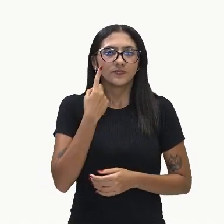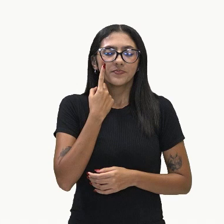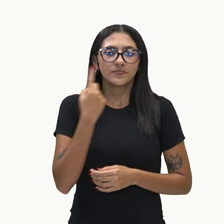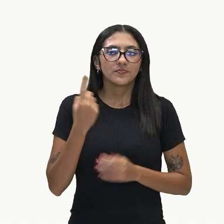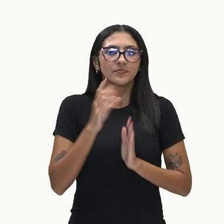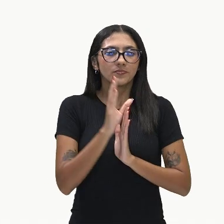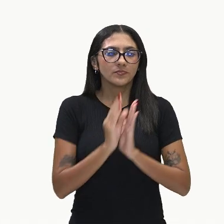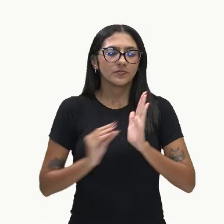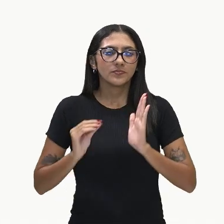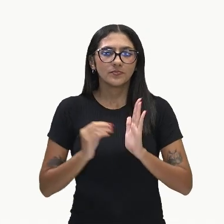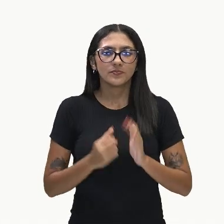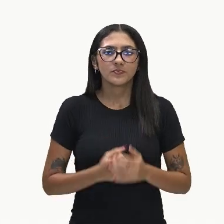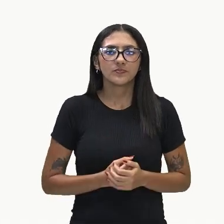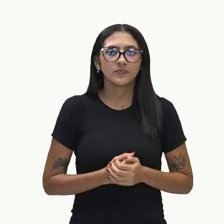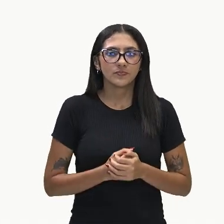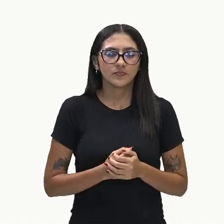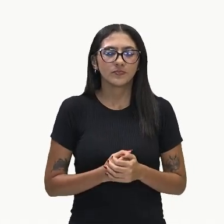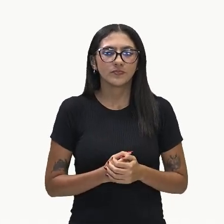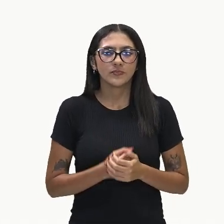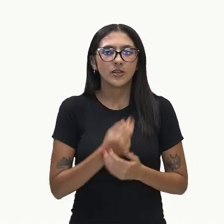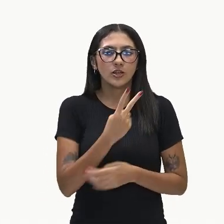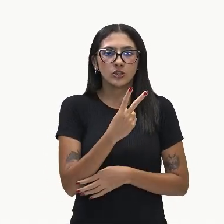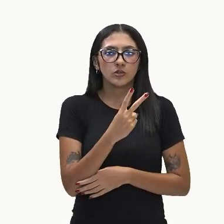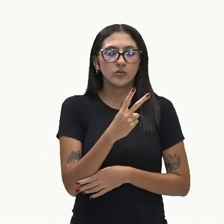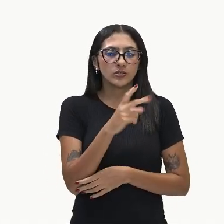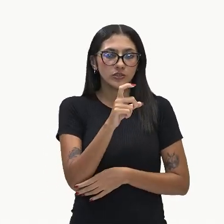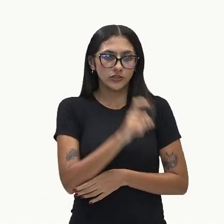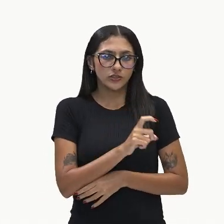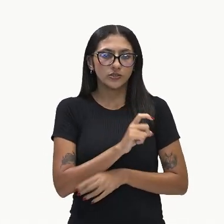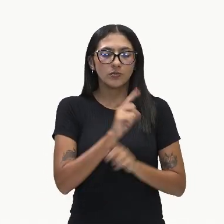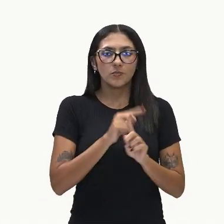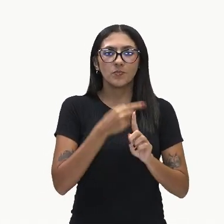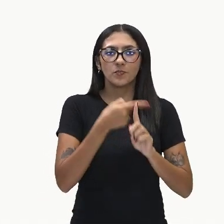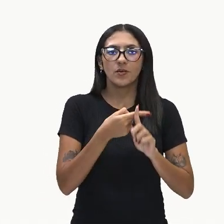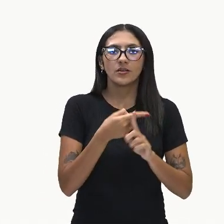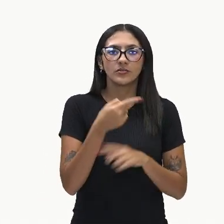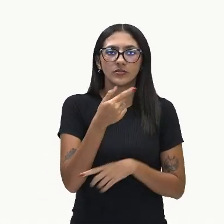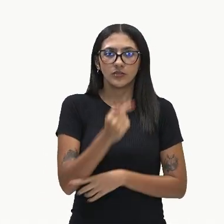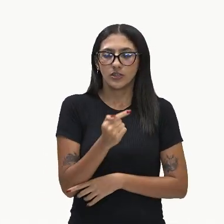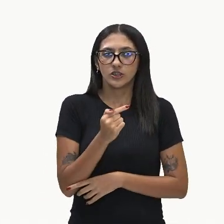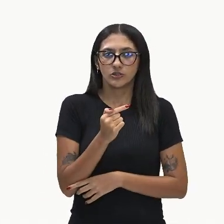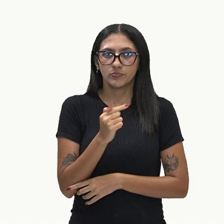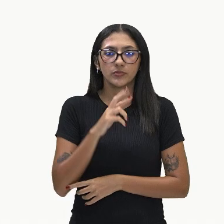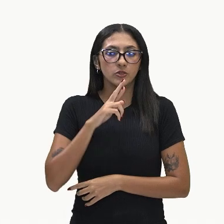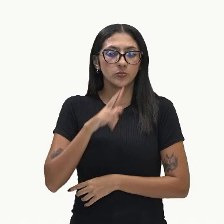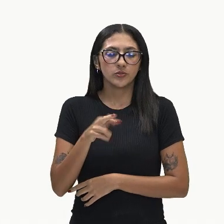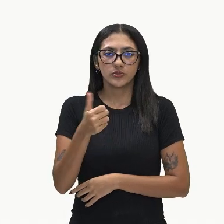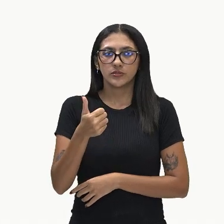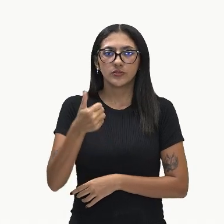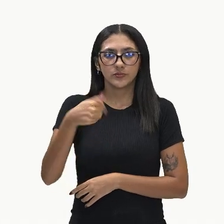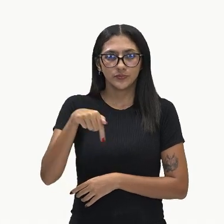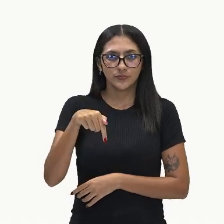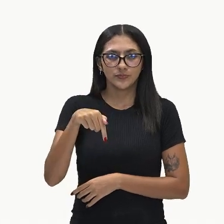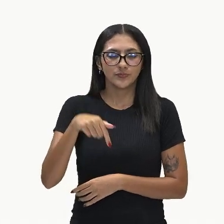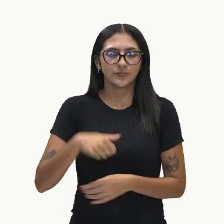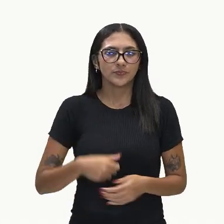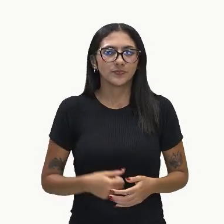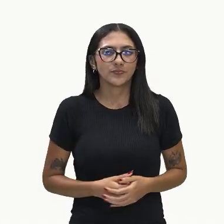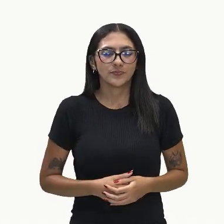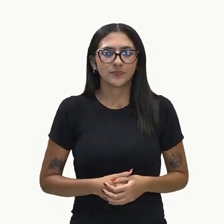Vou colocar assim, essa daqui bem facinha. 2x mais 7 é igual a 17.